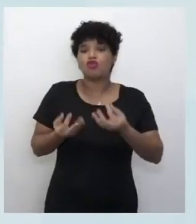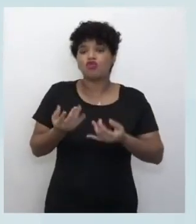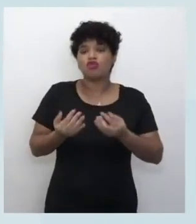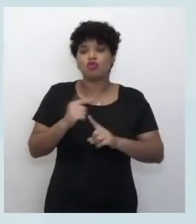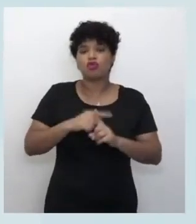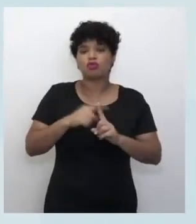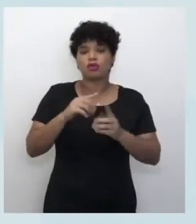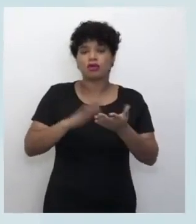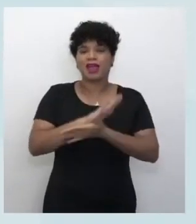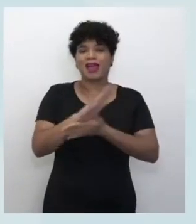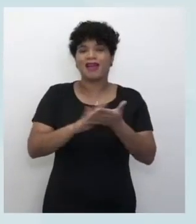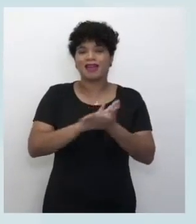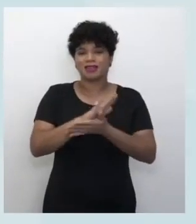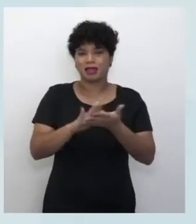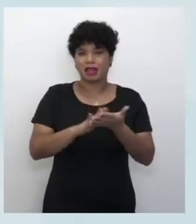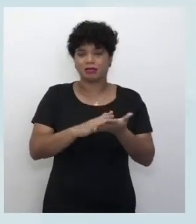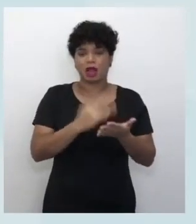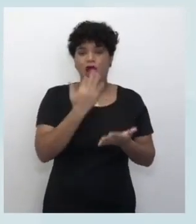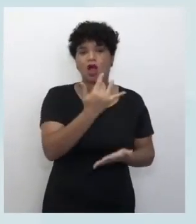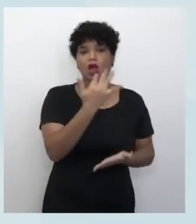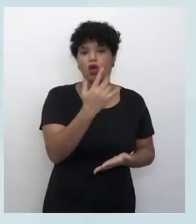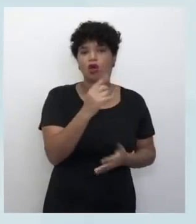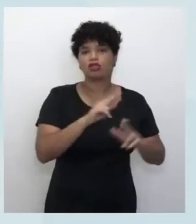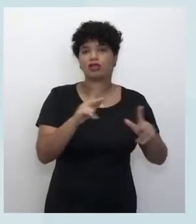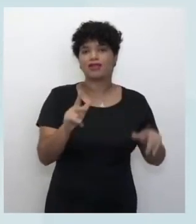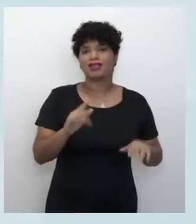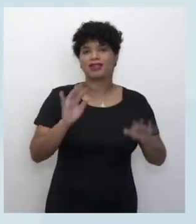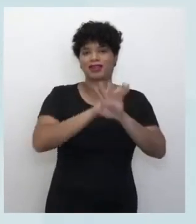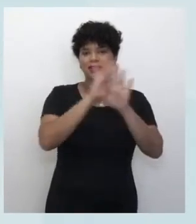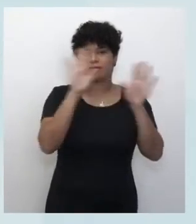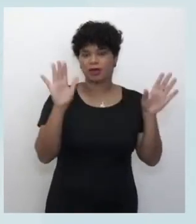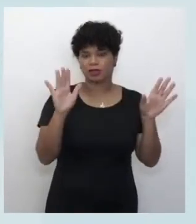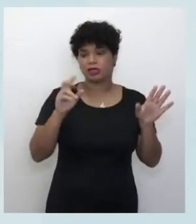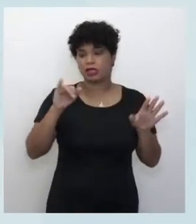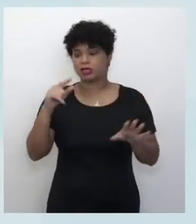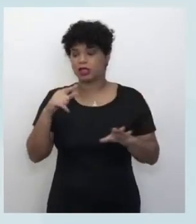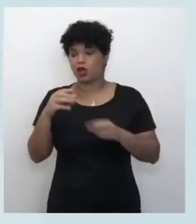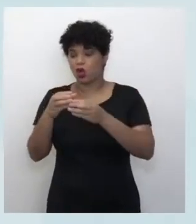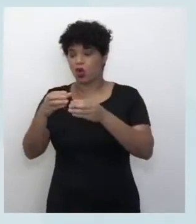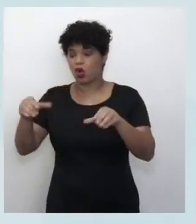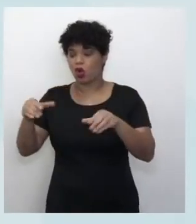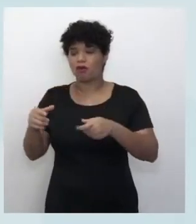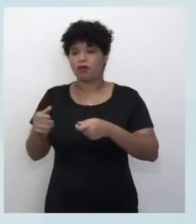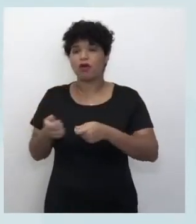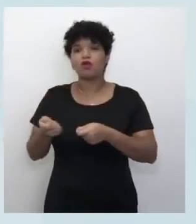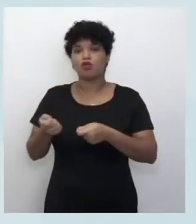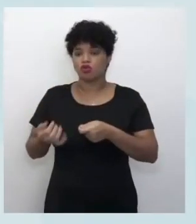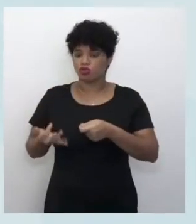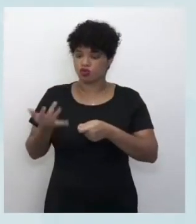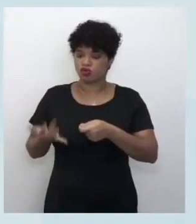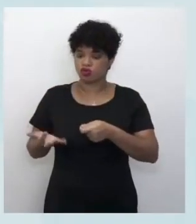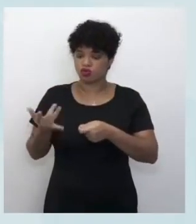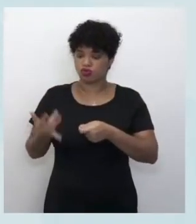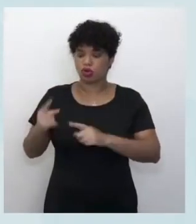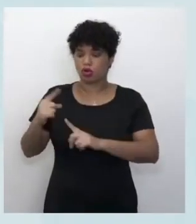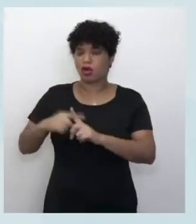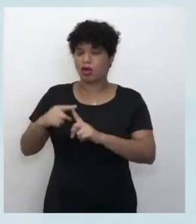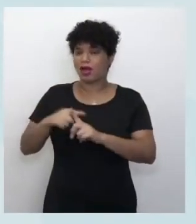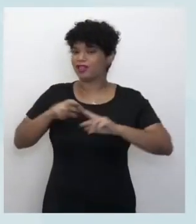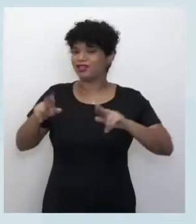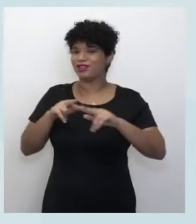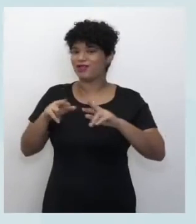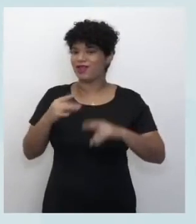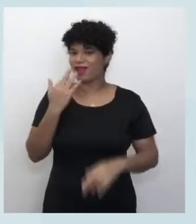uma certa aparência. O ovo frito, ele já tem uma aparência diferente. Portanto, ali você observa que